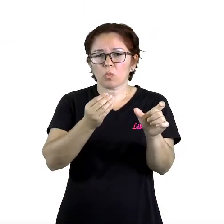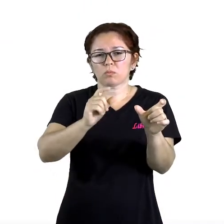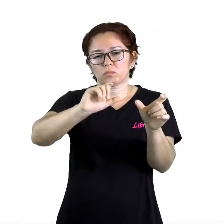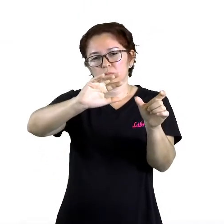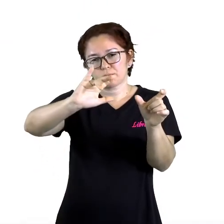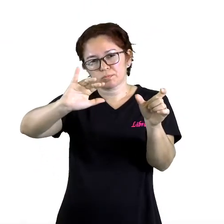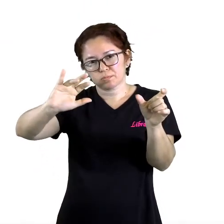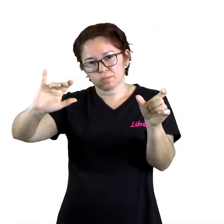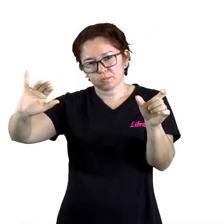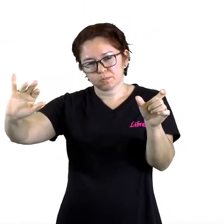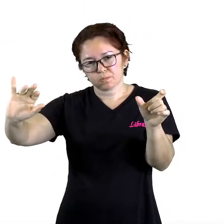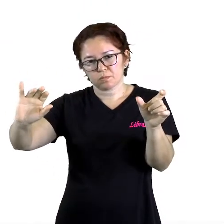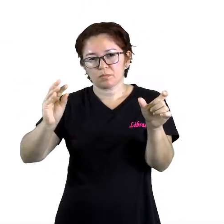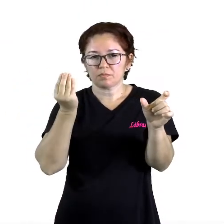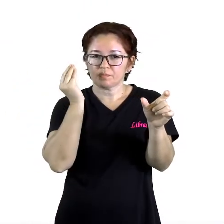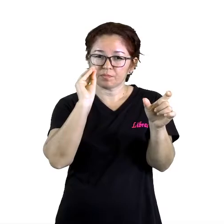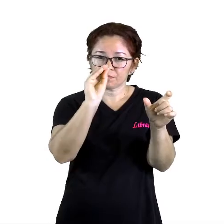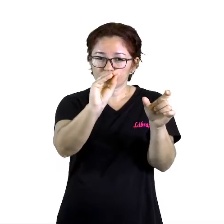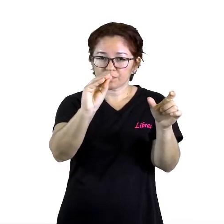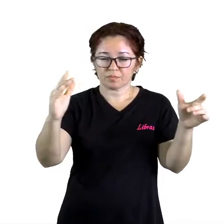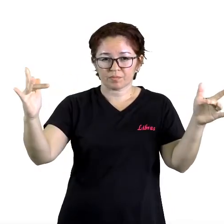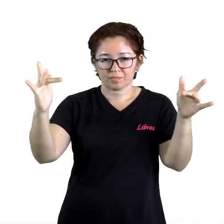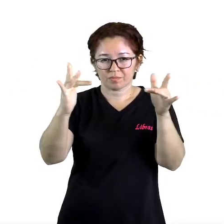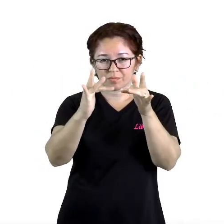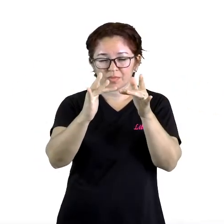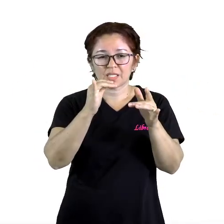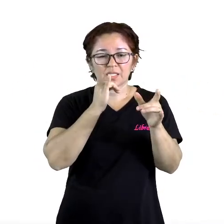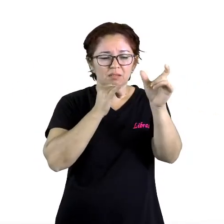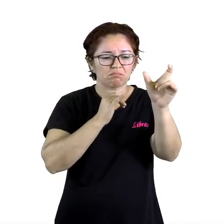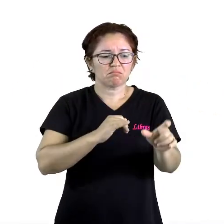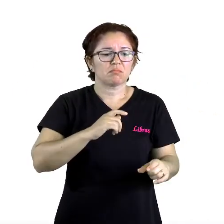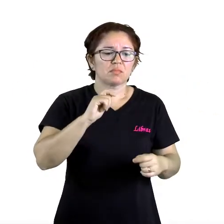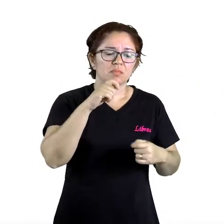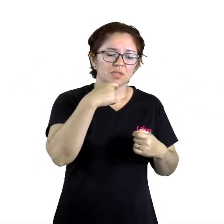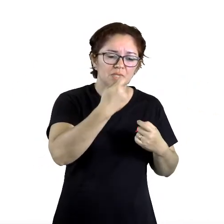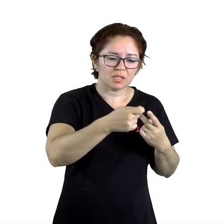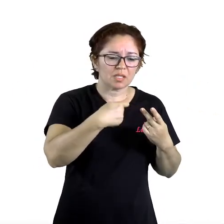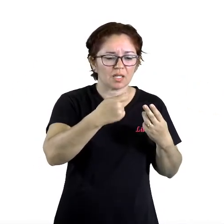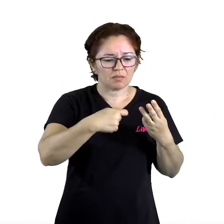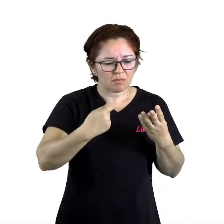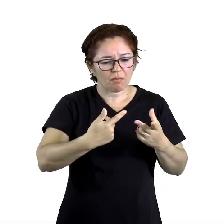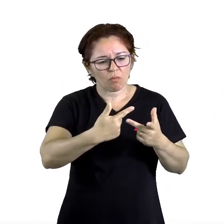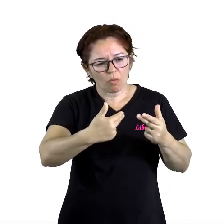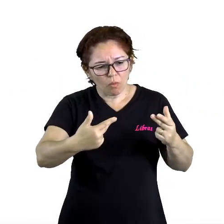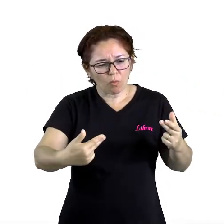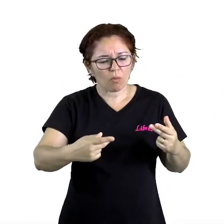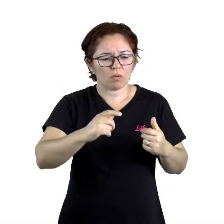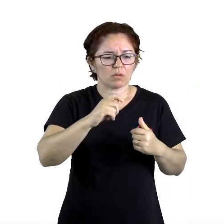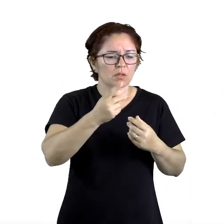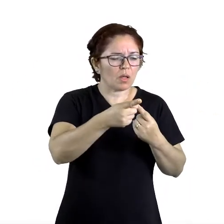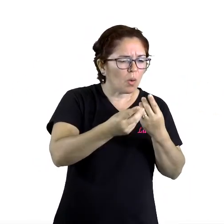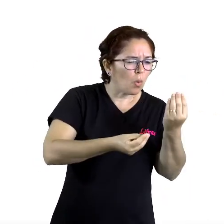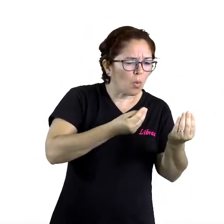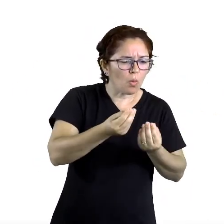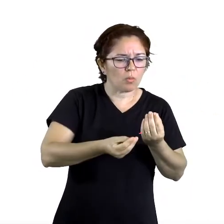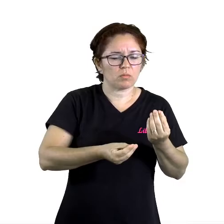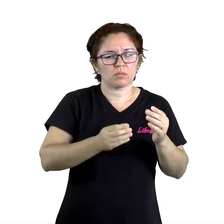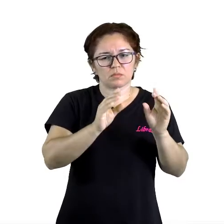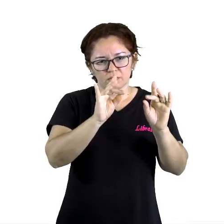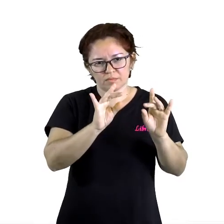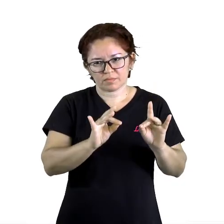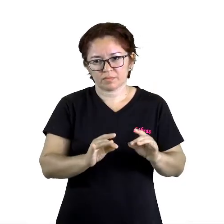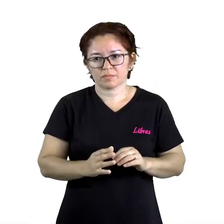eles, sujeito e característica, certos tipos de relações. As casas eram simples,